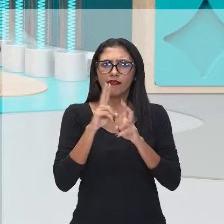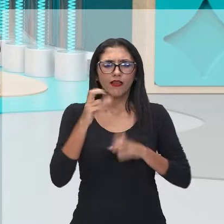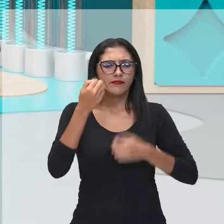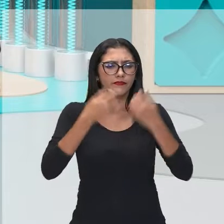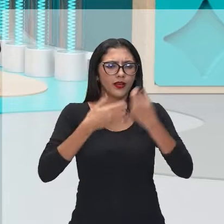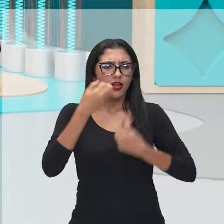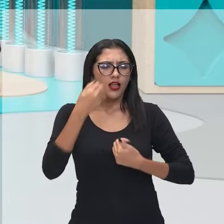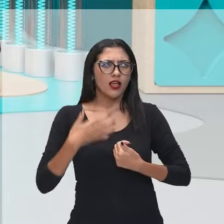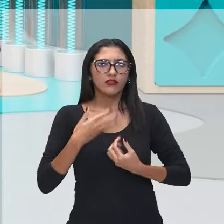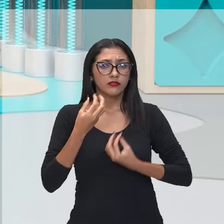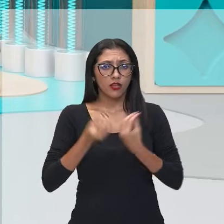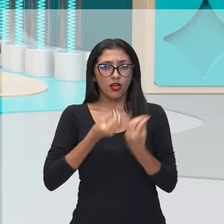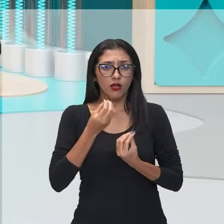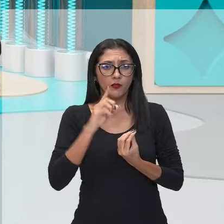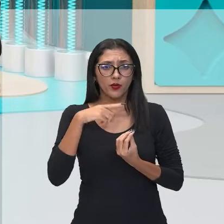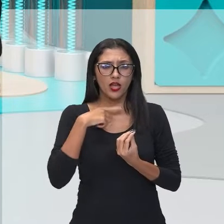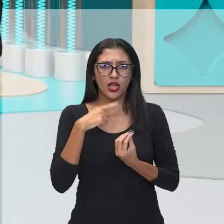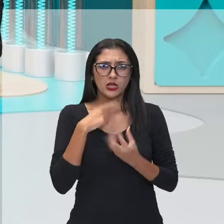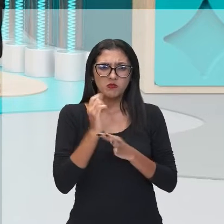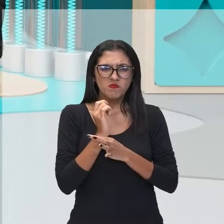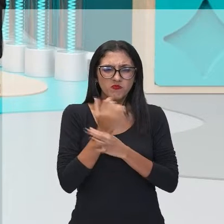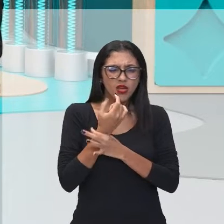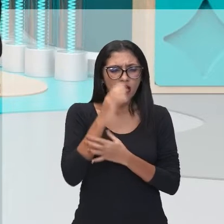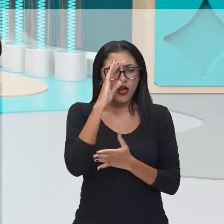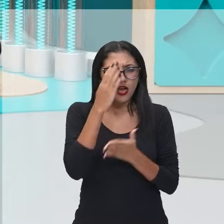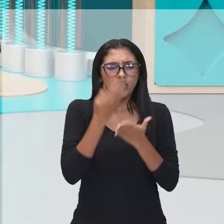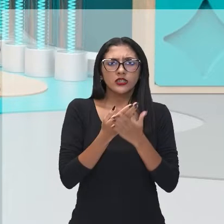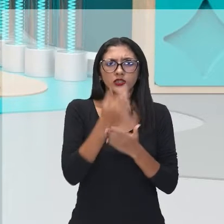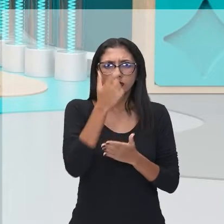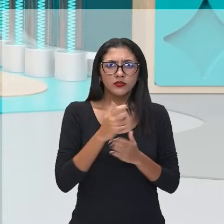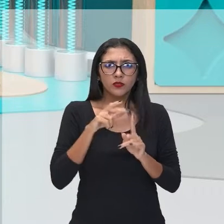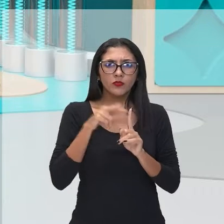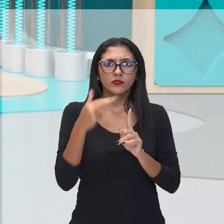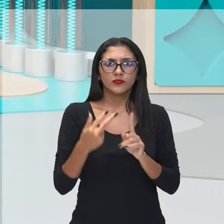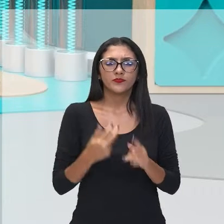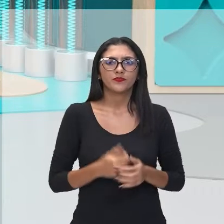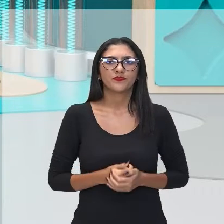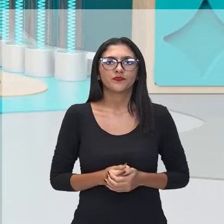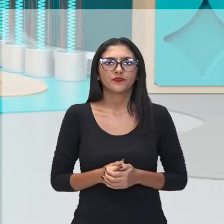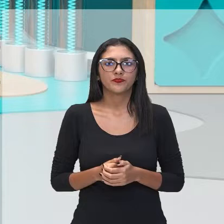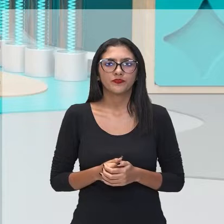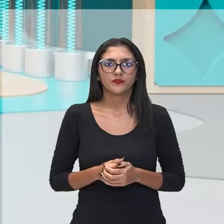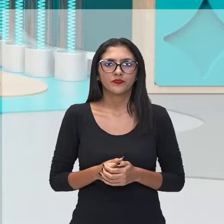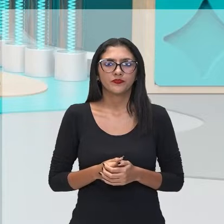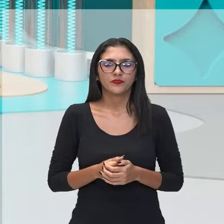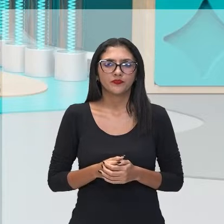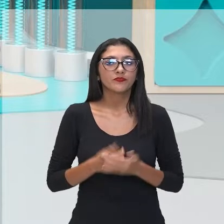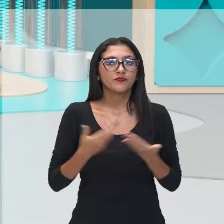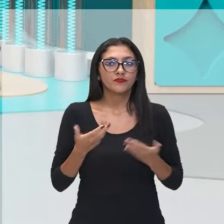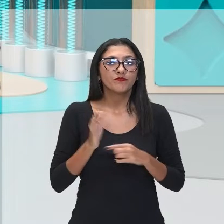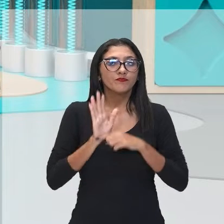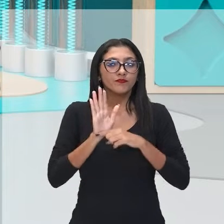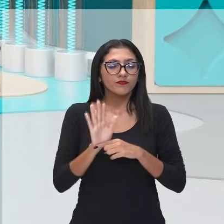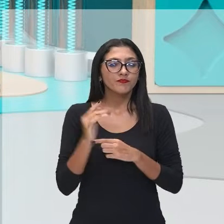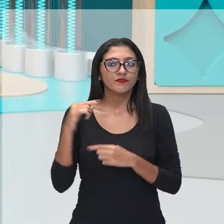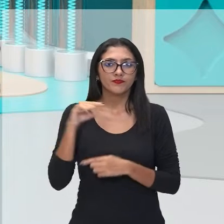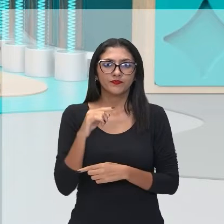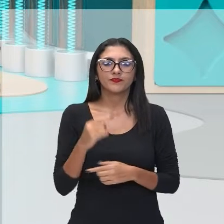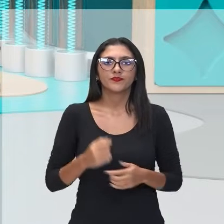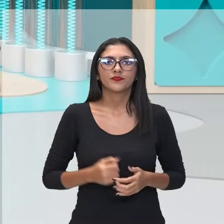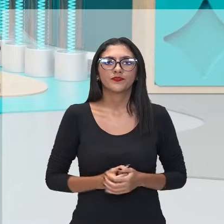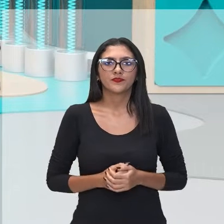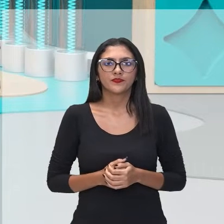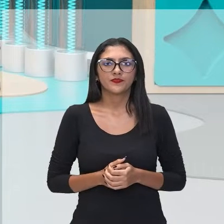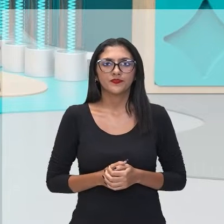o seu posicionamento, aquilo que você acredita, o seu ponto de vista. E quais são esses movimentos? Então, colocando aí para vocês, olha só, mais uma